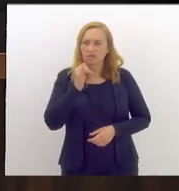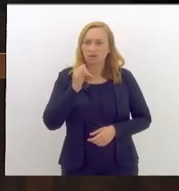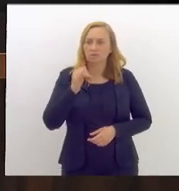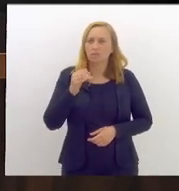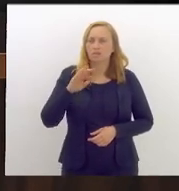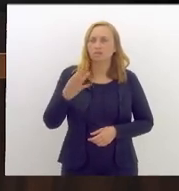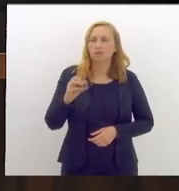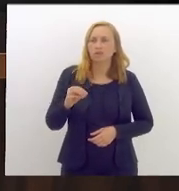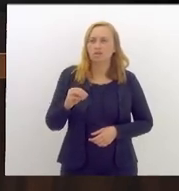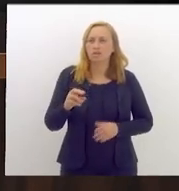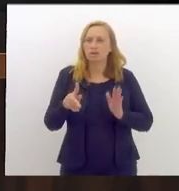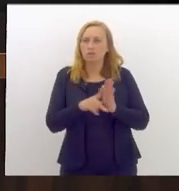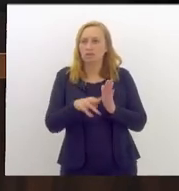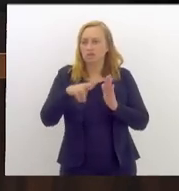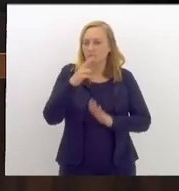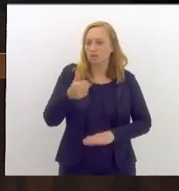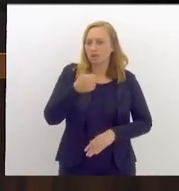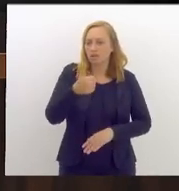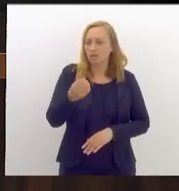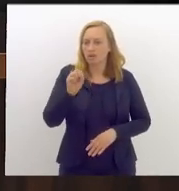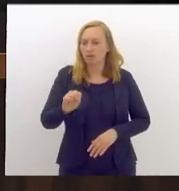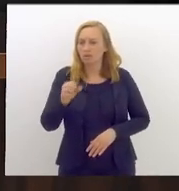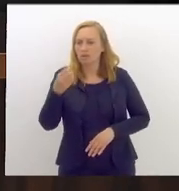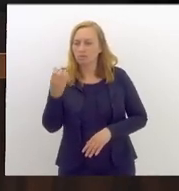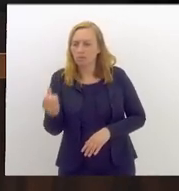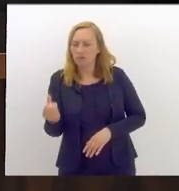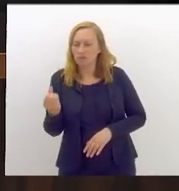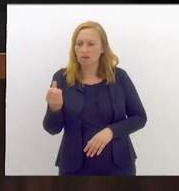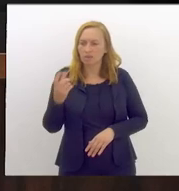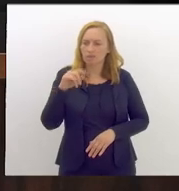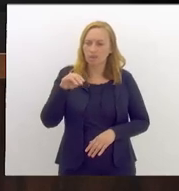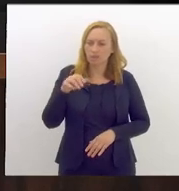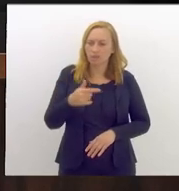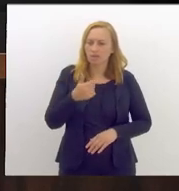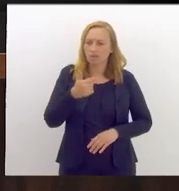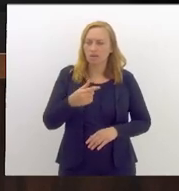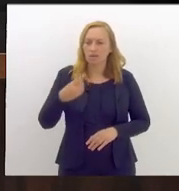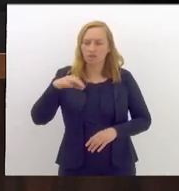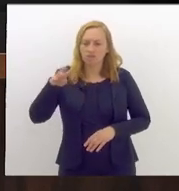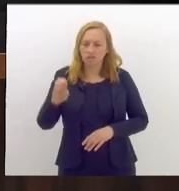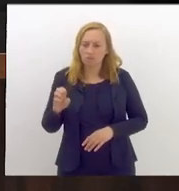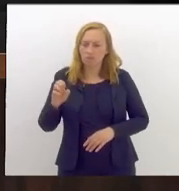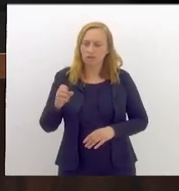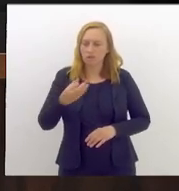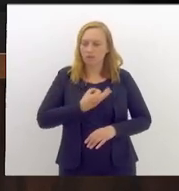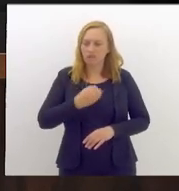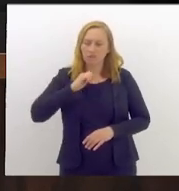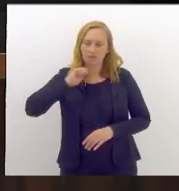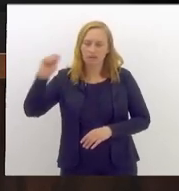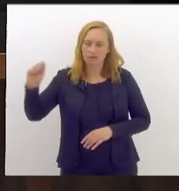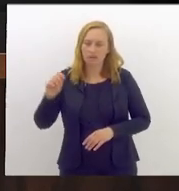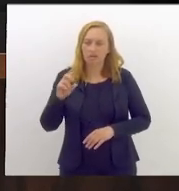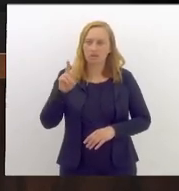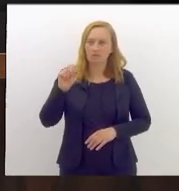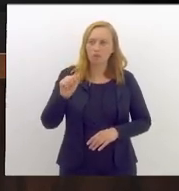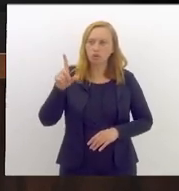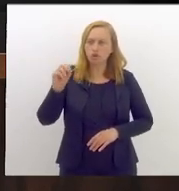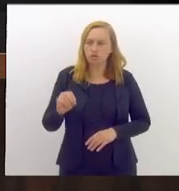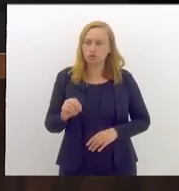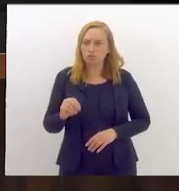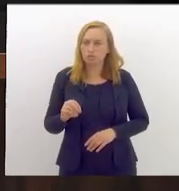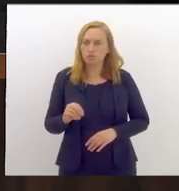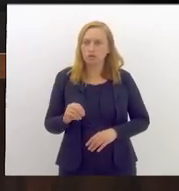projeto de resolução 1686 de 22 deputada Tiradentes ao Senhor Valdo César